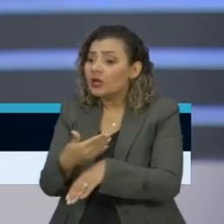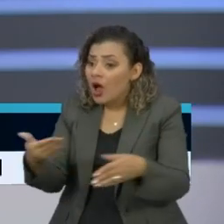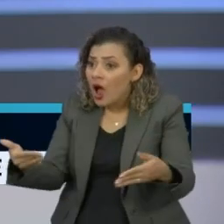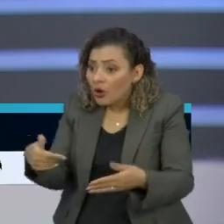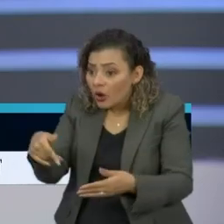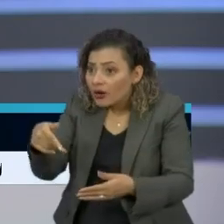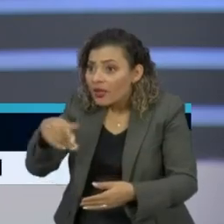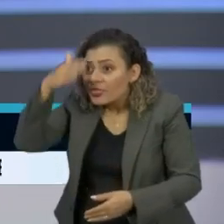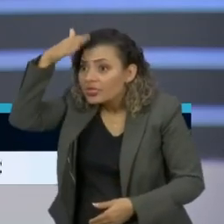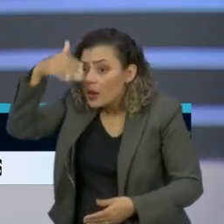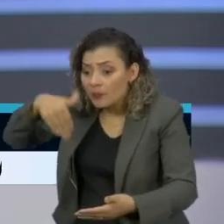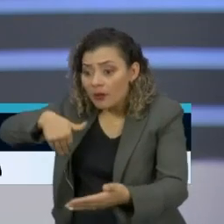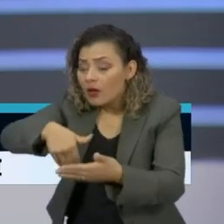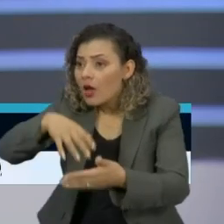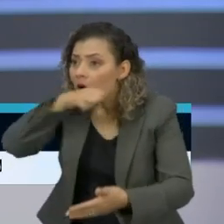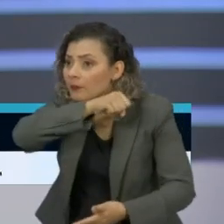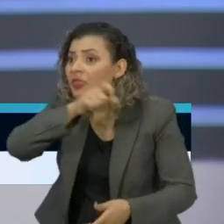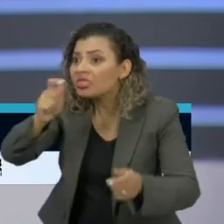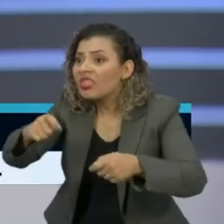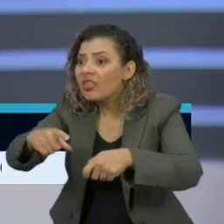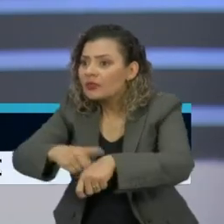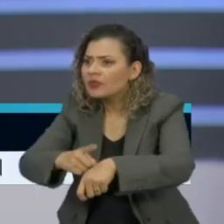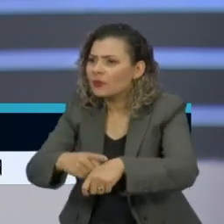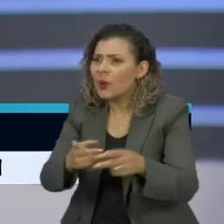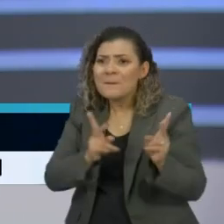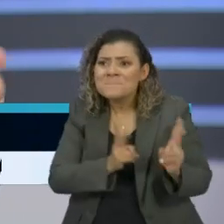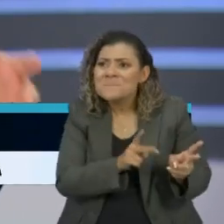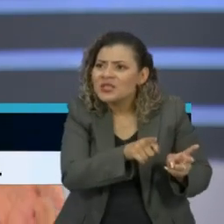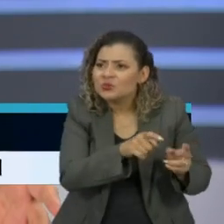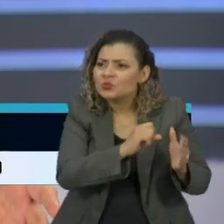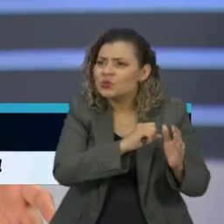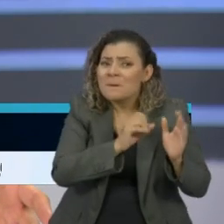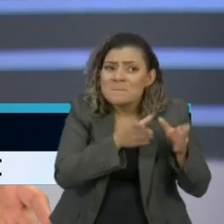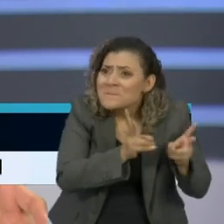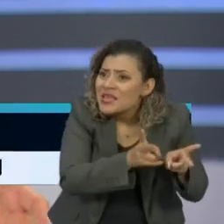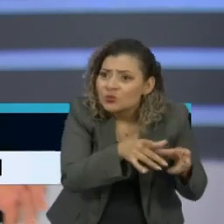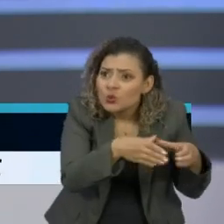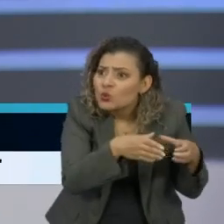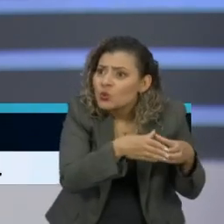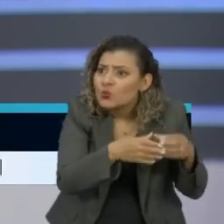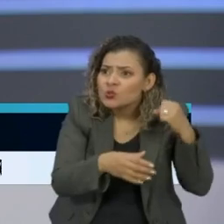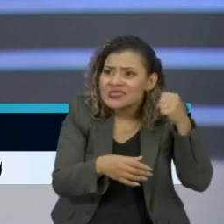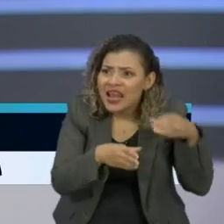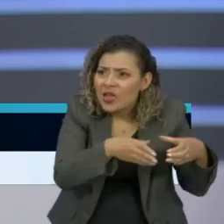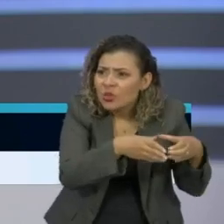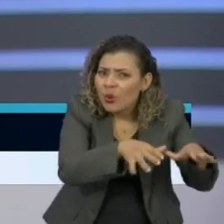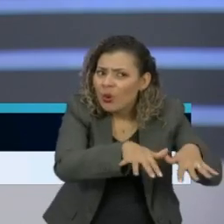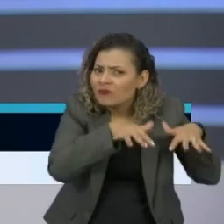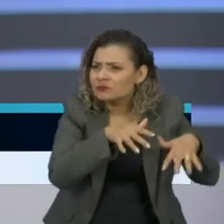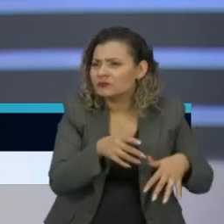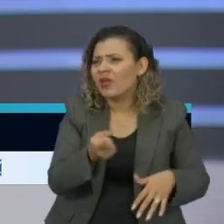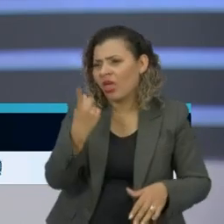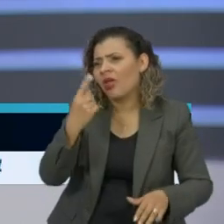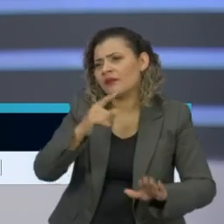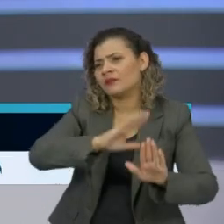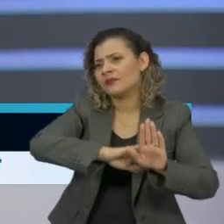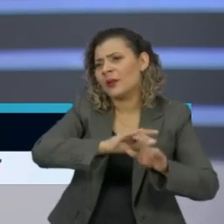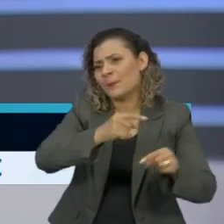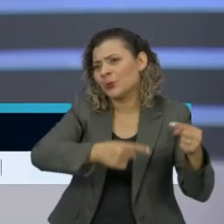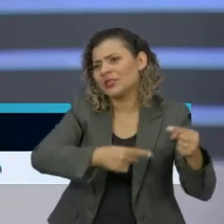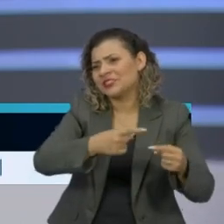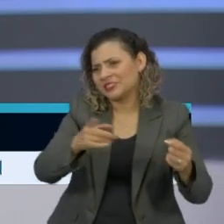das eleições e o pessoal falou, não, dá tempo. Os mesmos senadores, os mesmos republicanos. É uma questão, na verdade, ou seja, política, né? Sim.